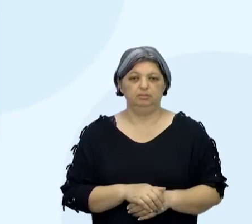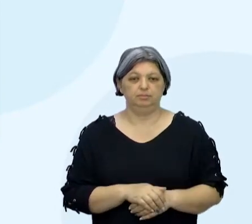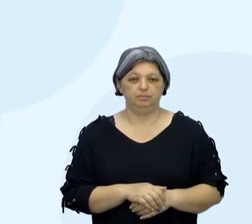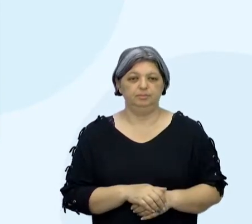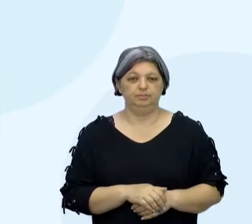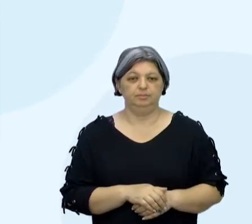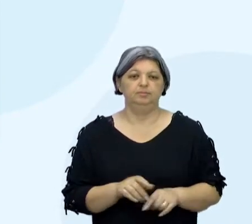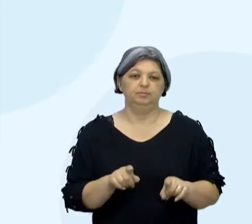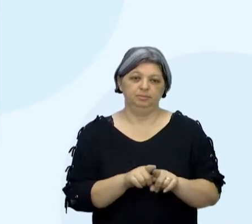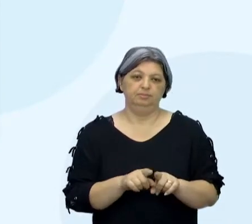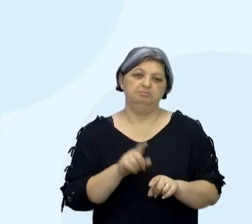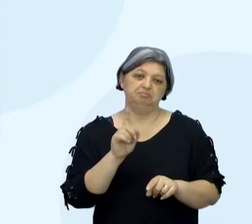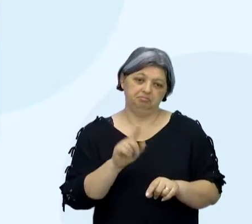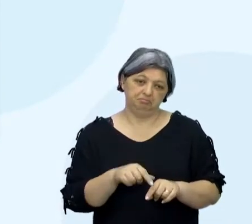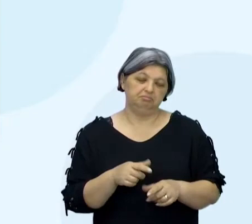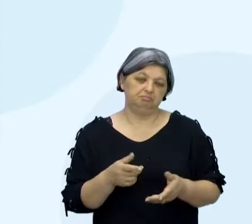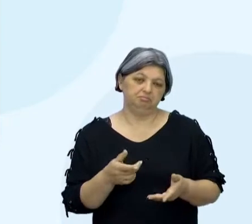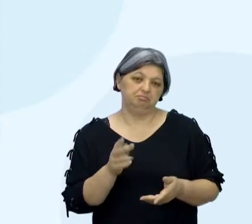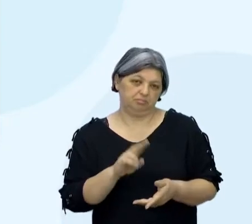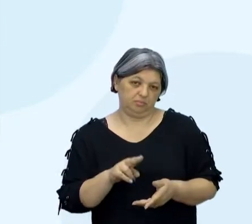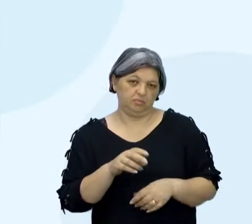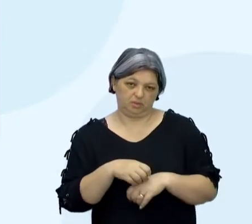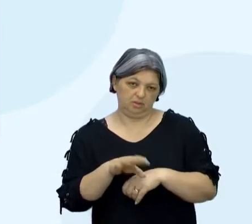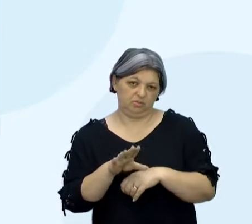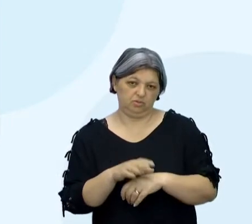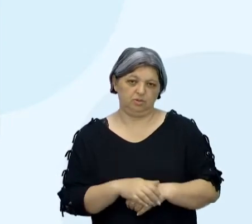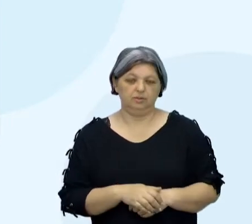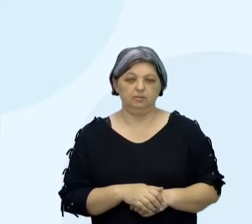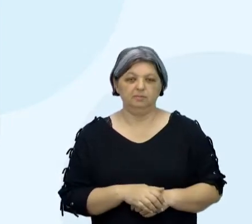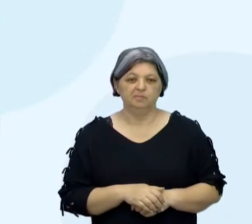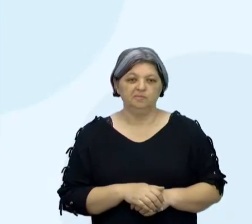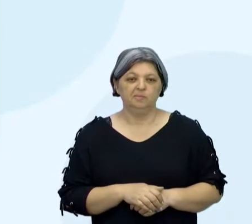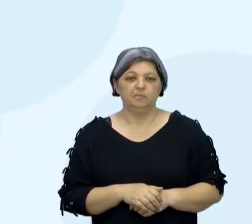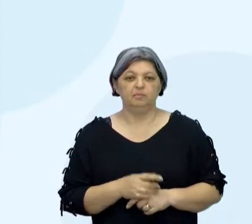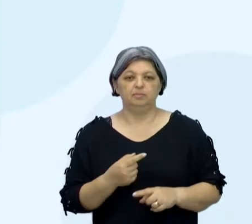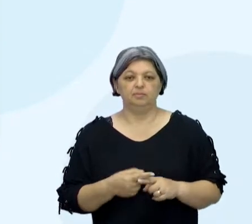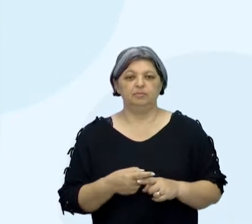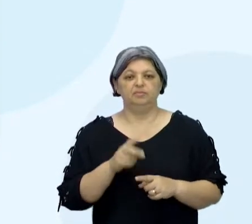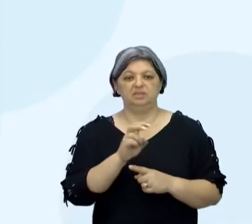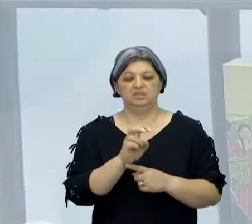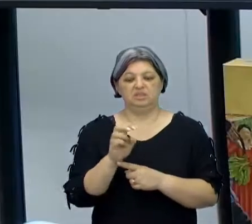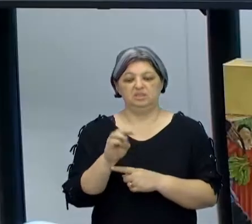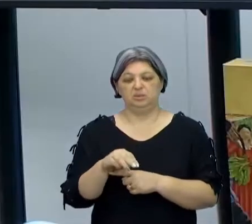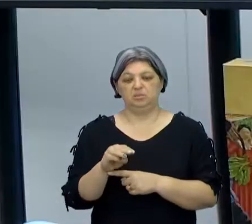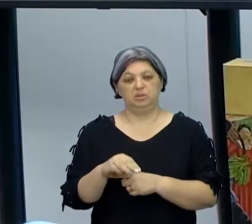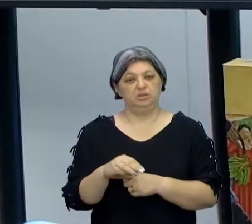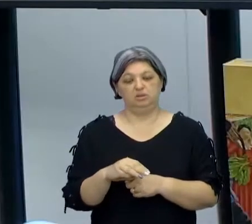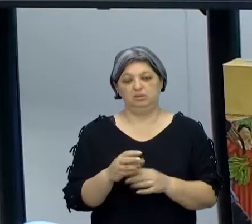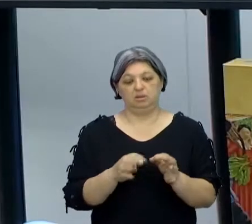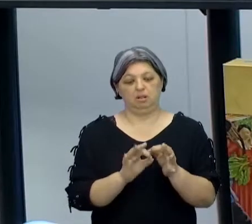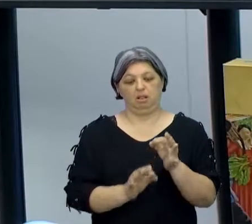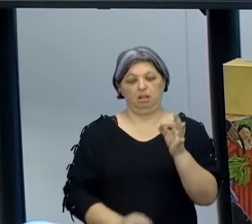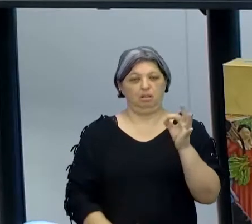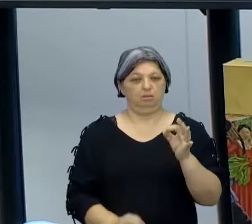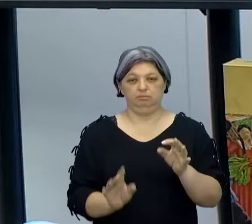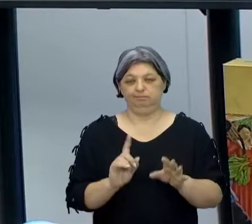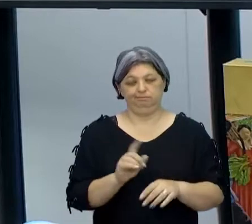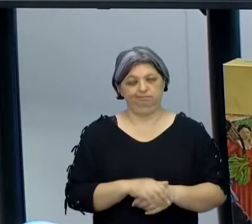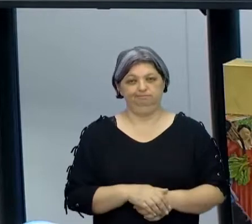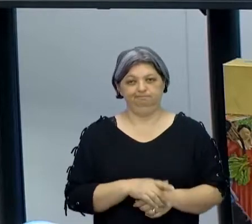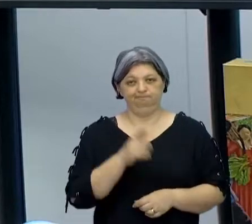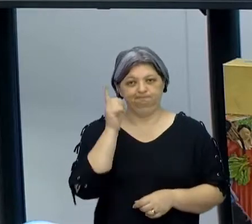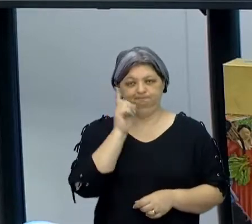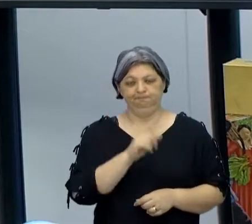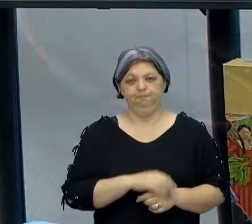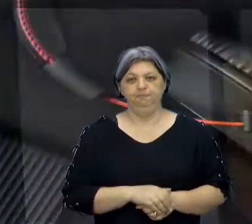é uma boa sugestão aí para vocês. Não dá para passar aqui, porque o vídeo tem 55 minutos, que é maior do que o tempo da aula. E aqui